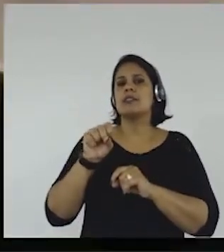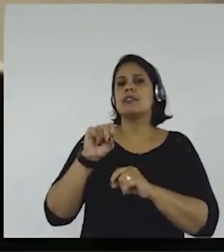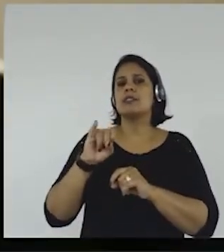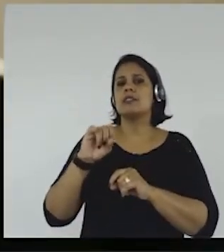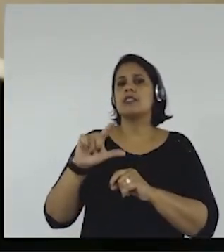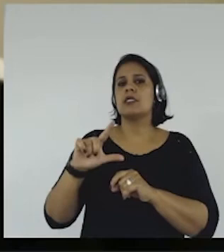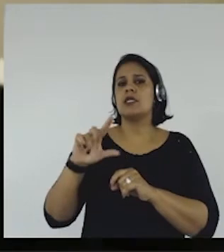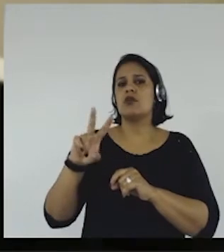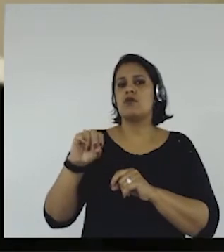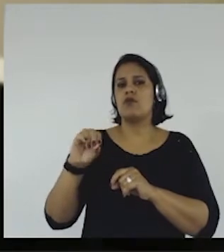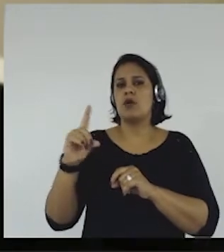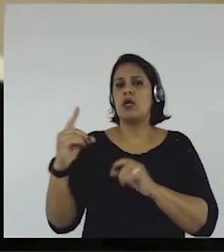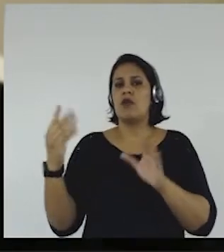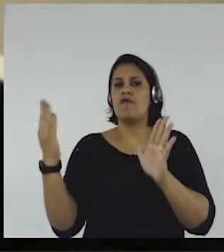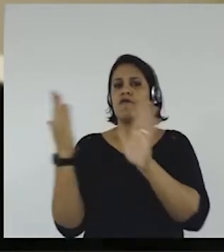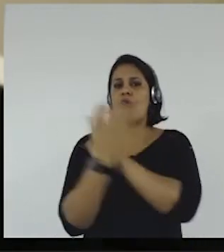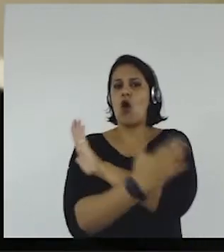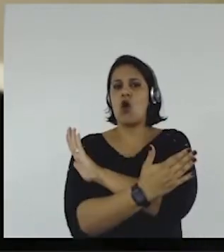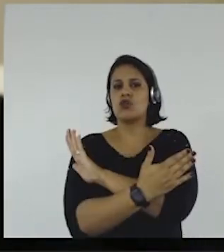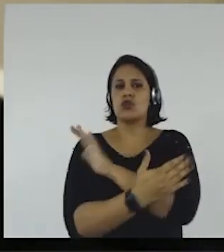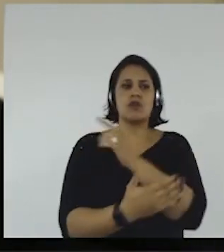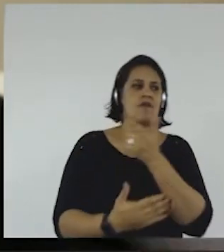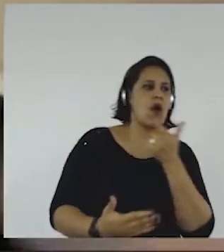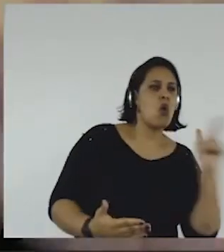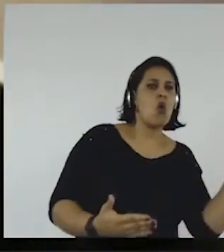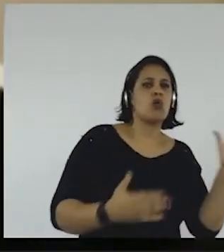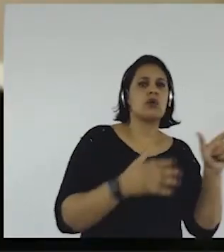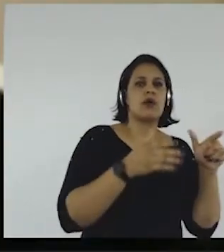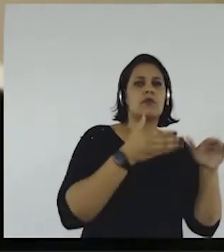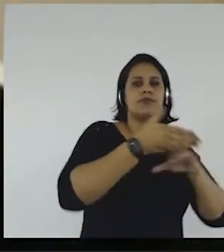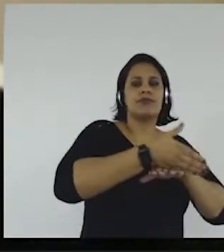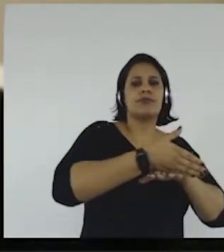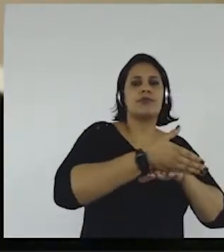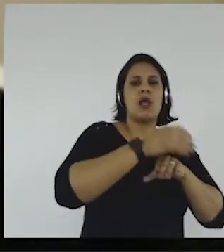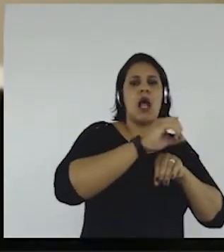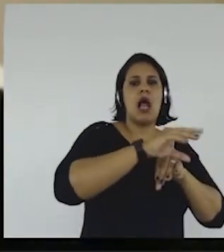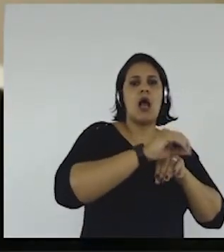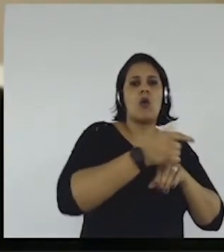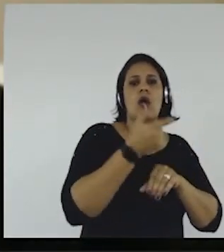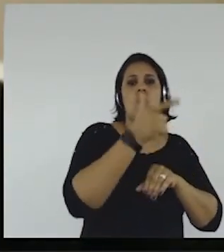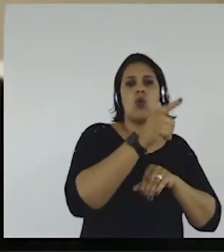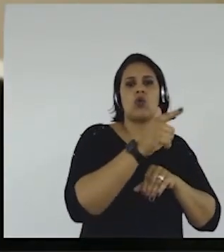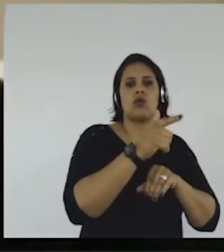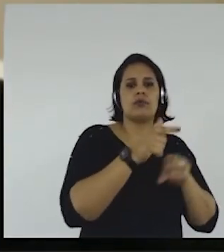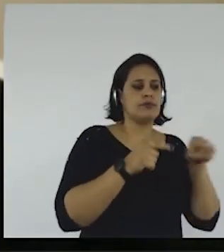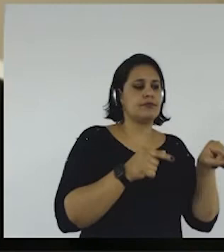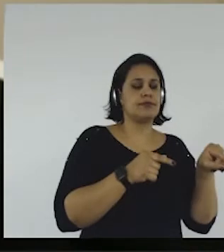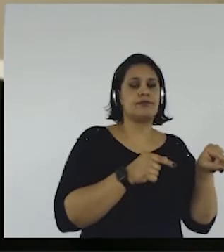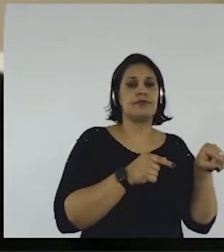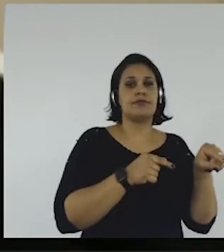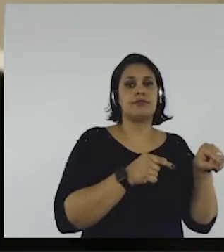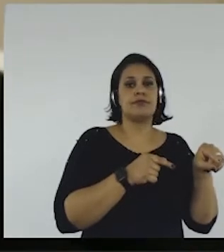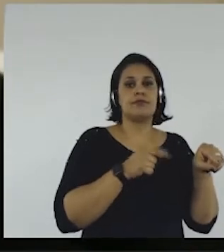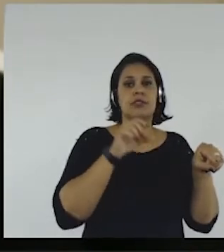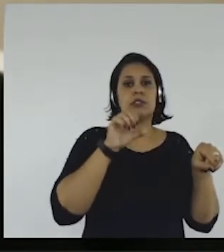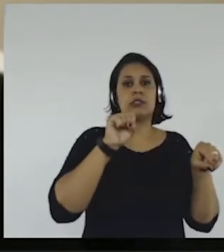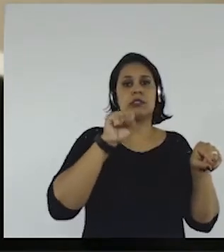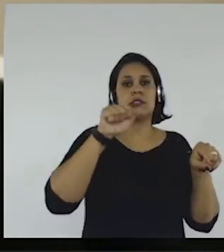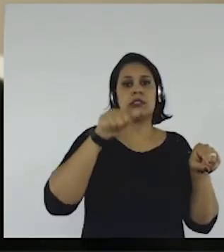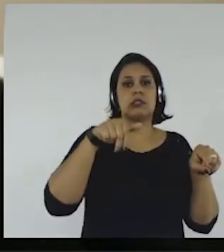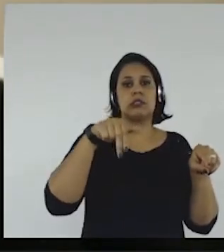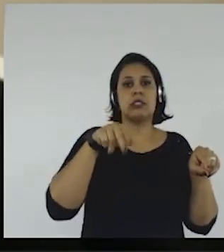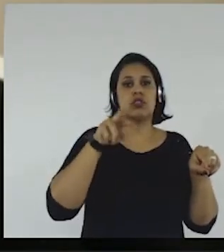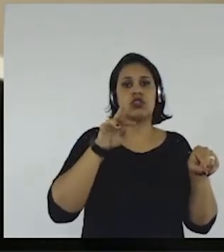e assistia às aulas de um outro professor, também conhecido, o professor Santiago